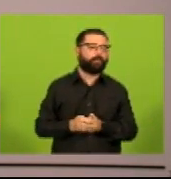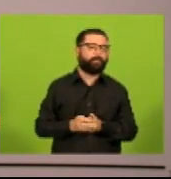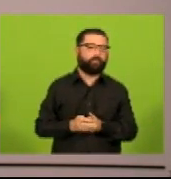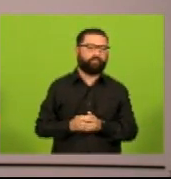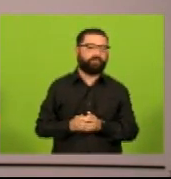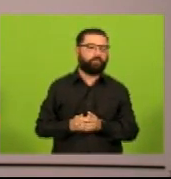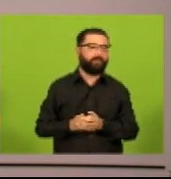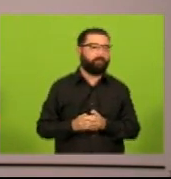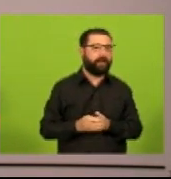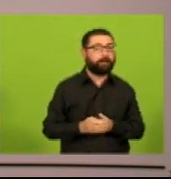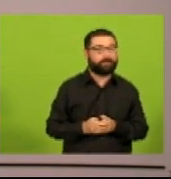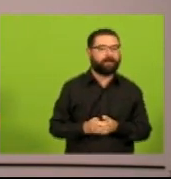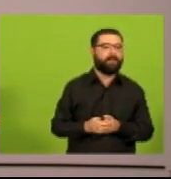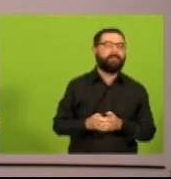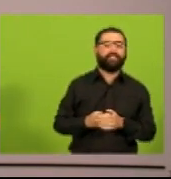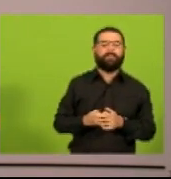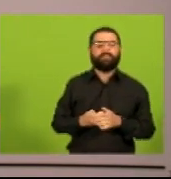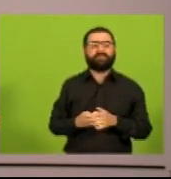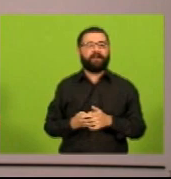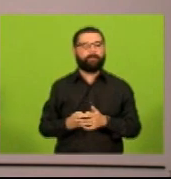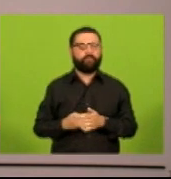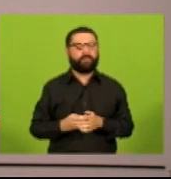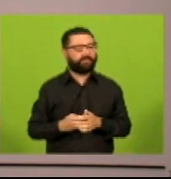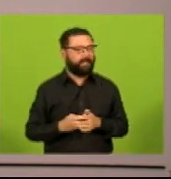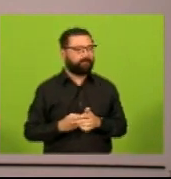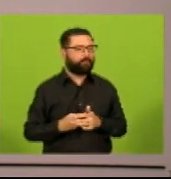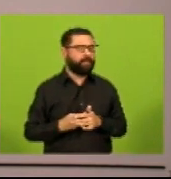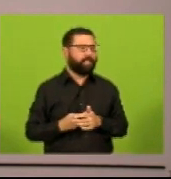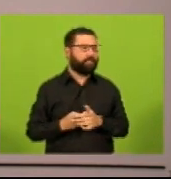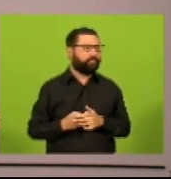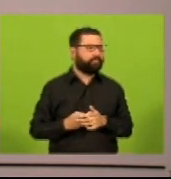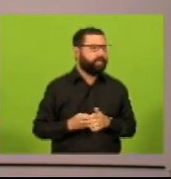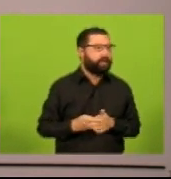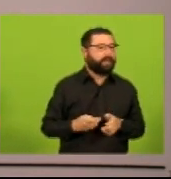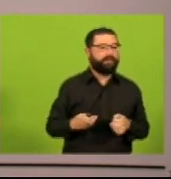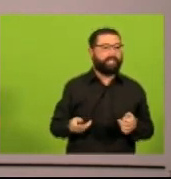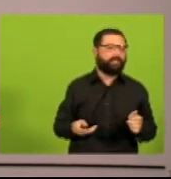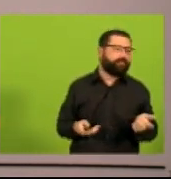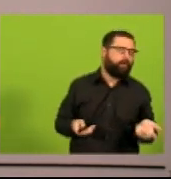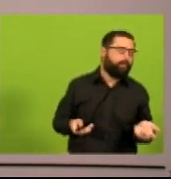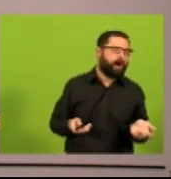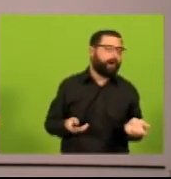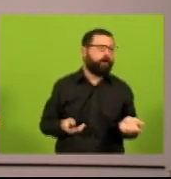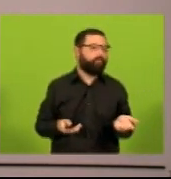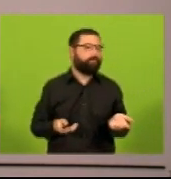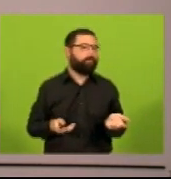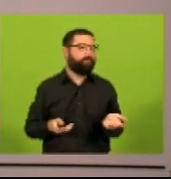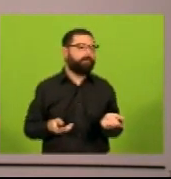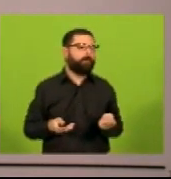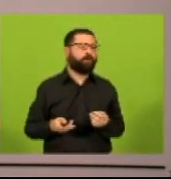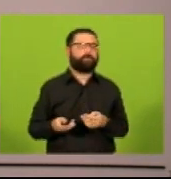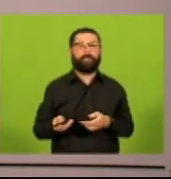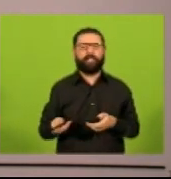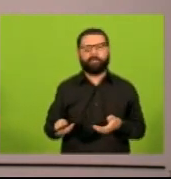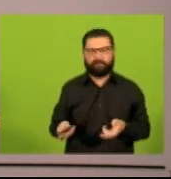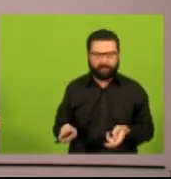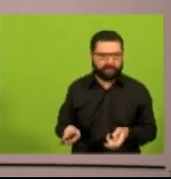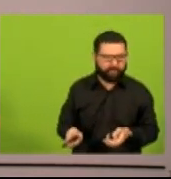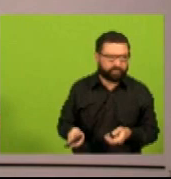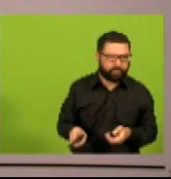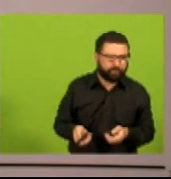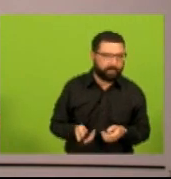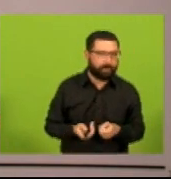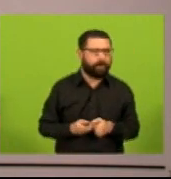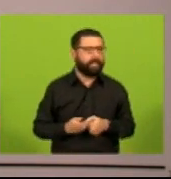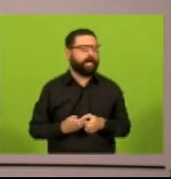né, do percurso de 50 metros, 6.400 mililitros. A gente tem que transformar o mililitros para litro para